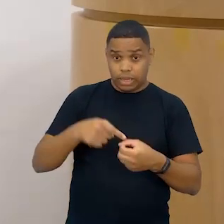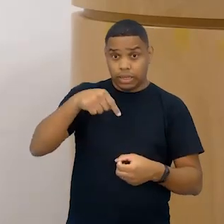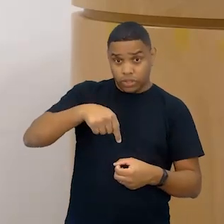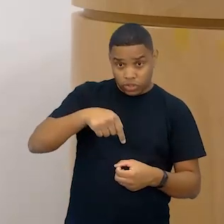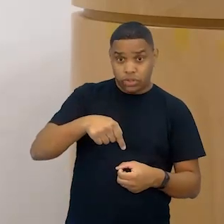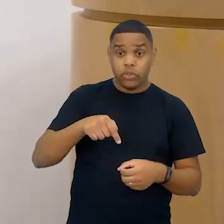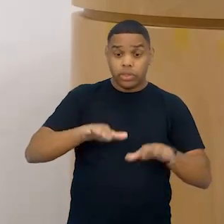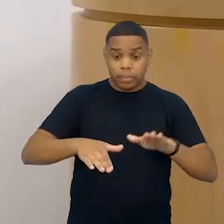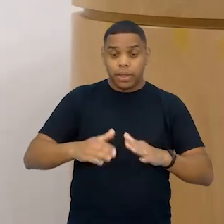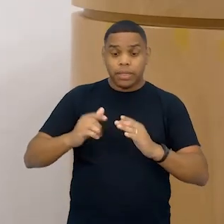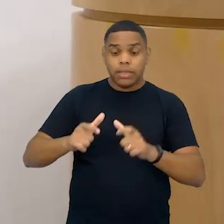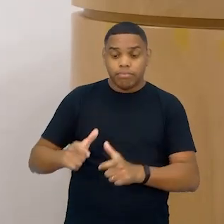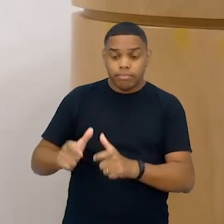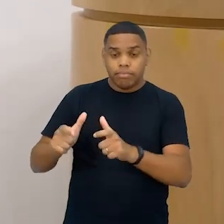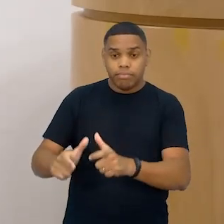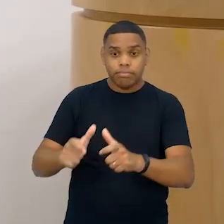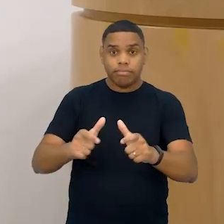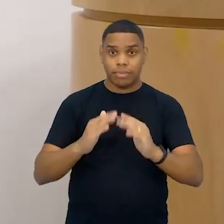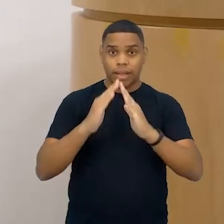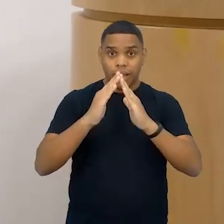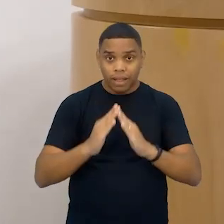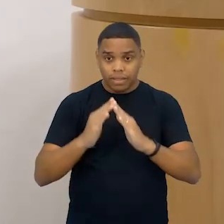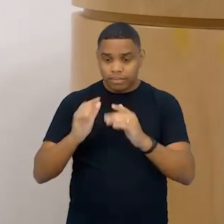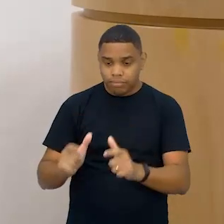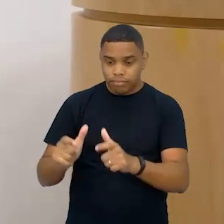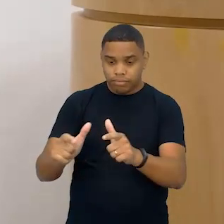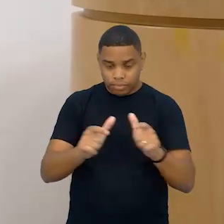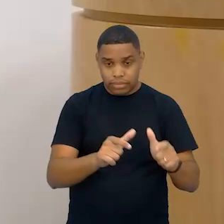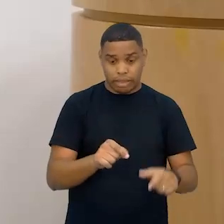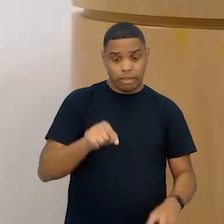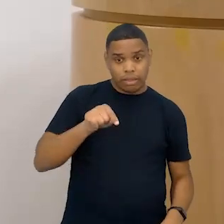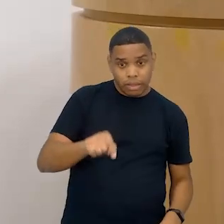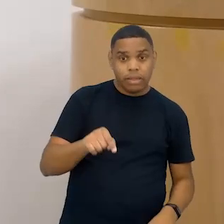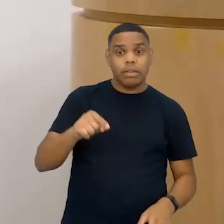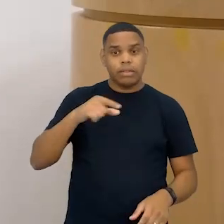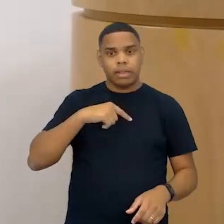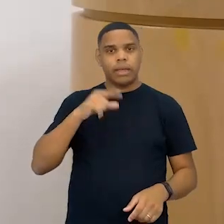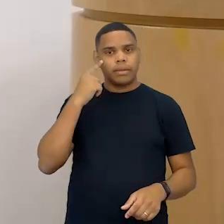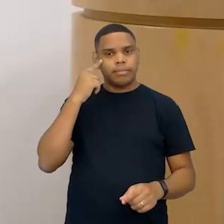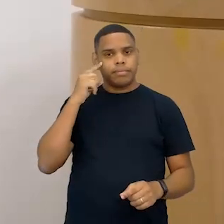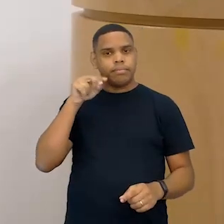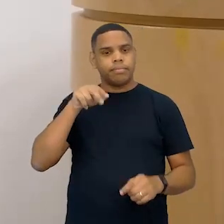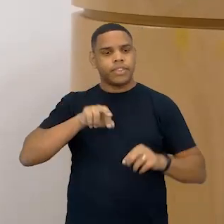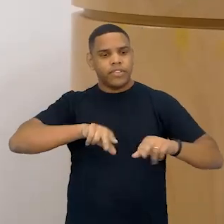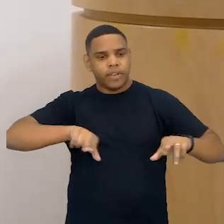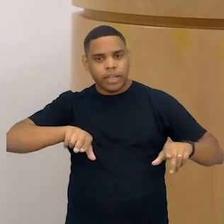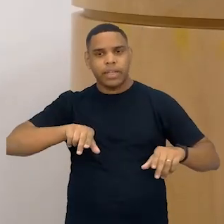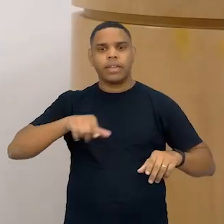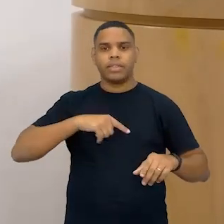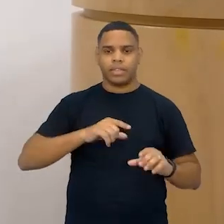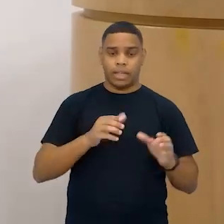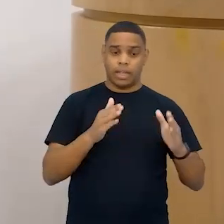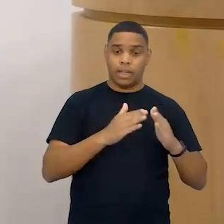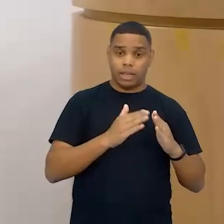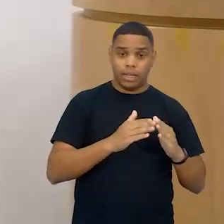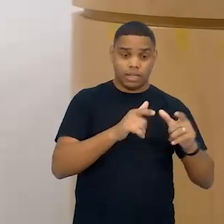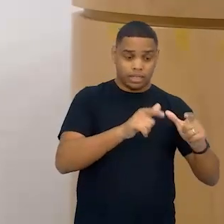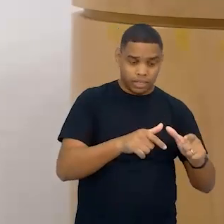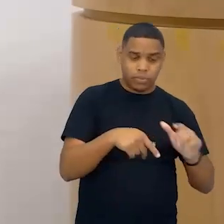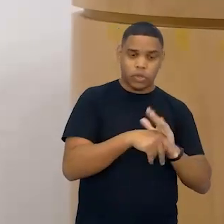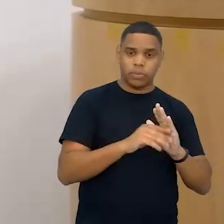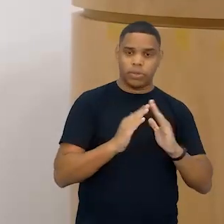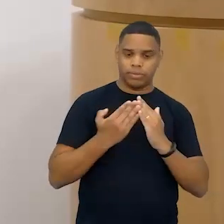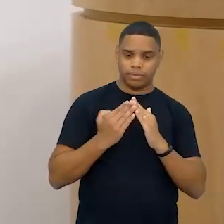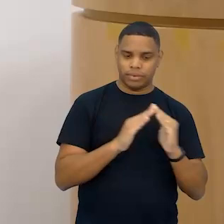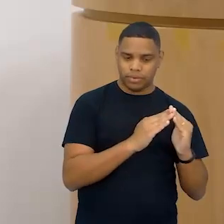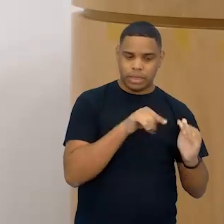dependendo do bairro que a gente mora, ela traz uma perspectiva, um olhar. Então, se eu moro num bairro mais periférico,